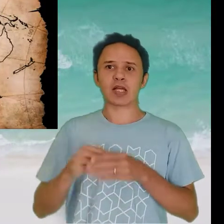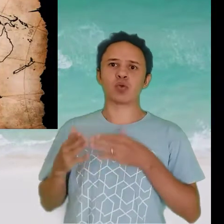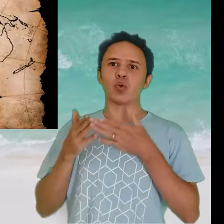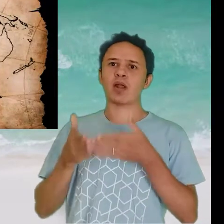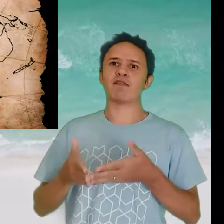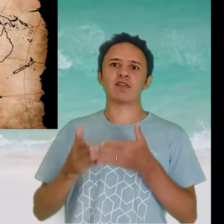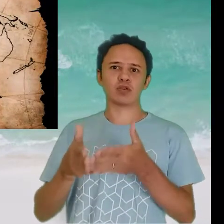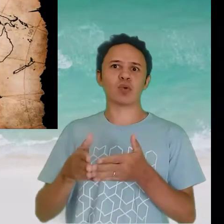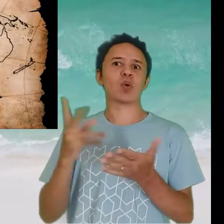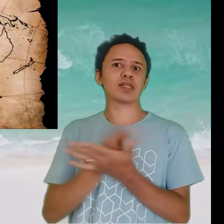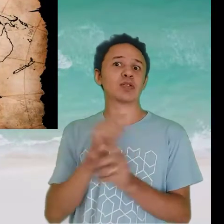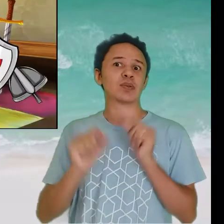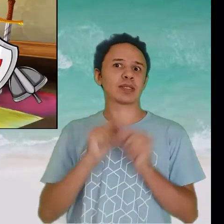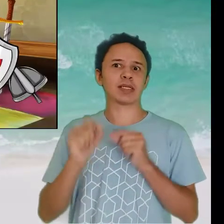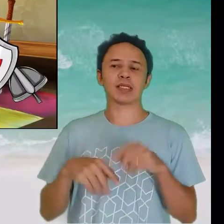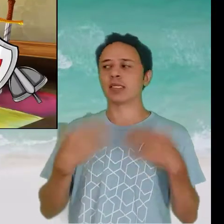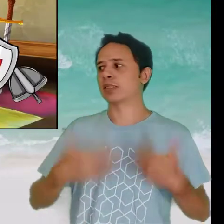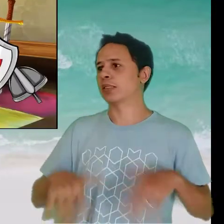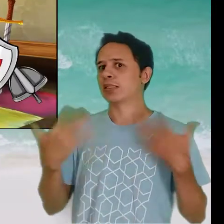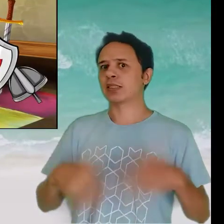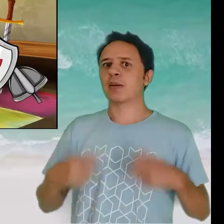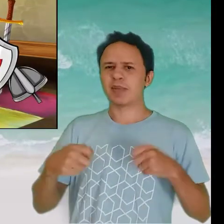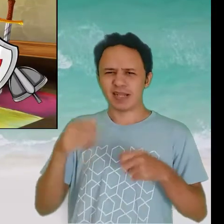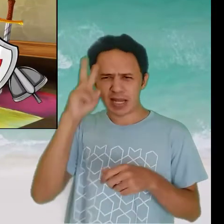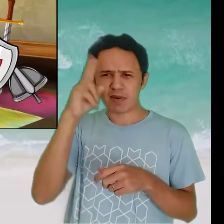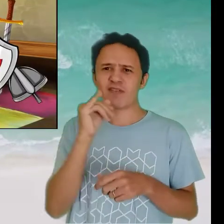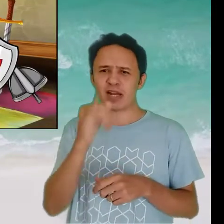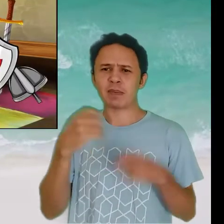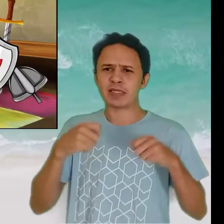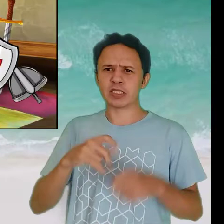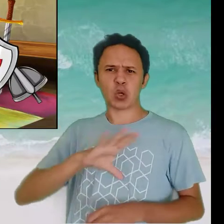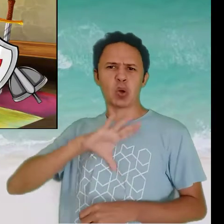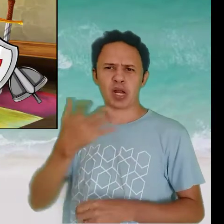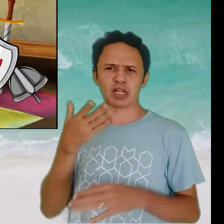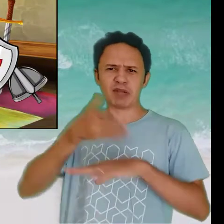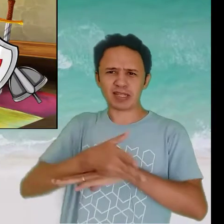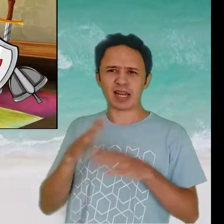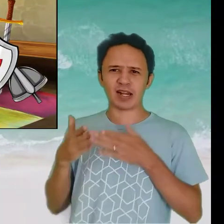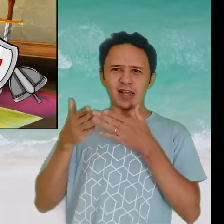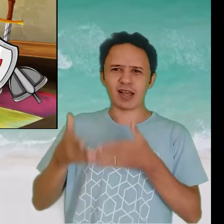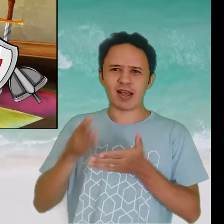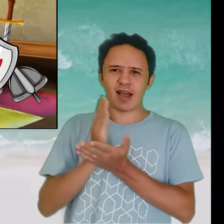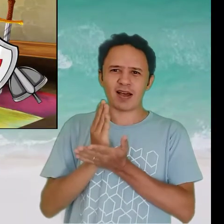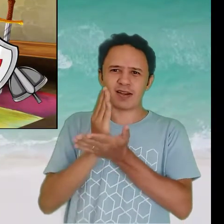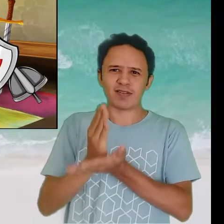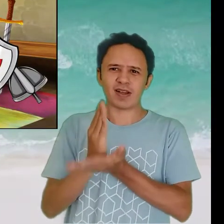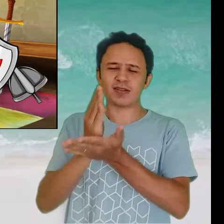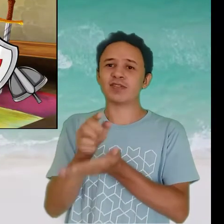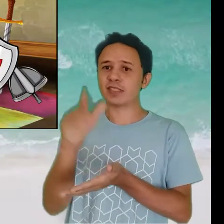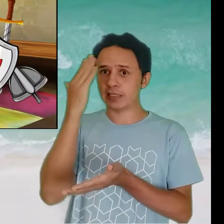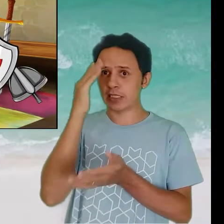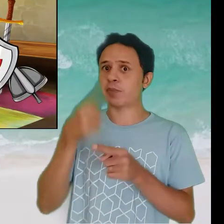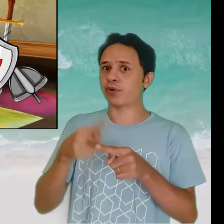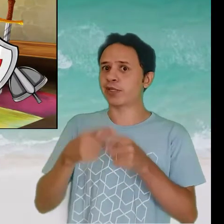acontecia dentro desses navios. Lembra que eu disse que os caras tinham que ser muito machos para colocar os pés numa caravela? Agora